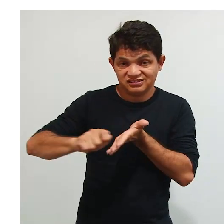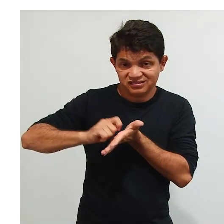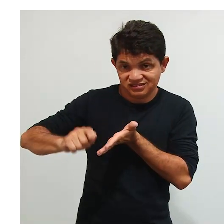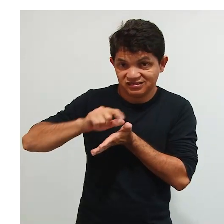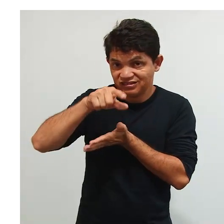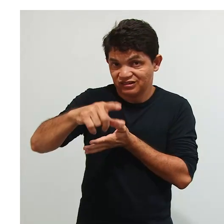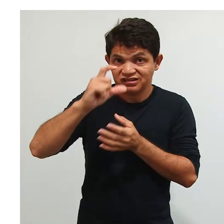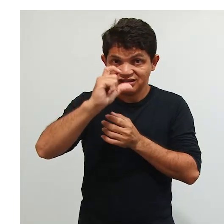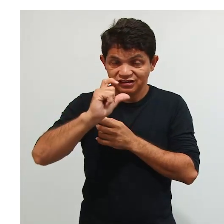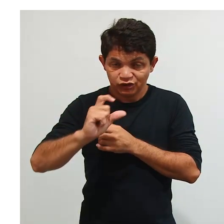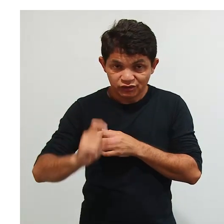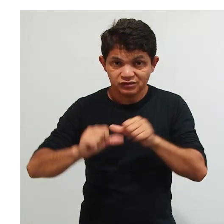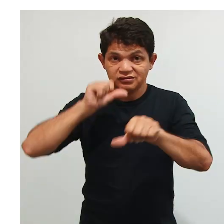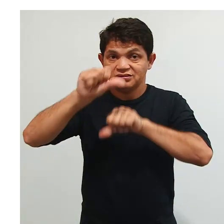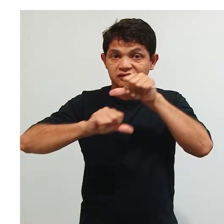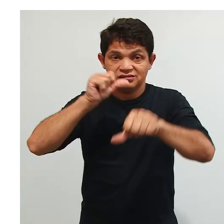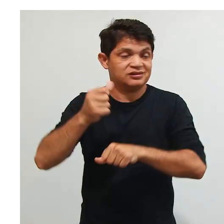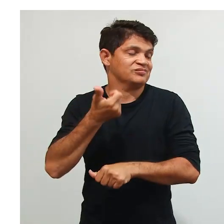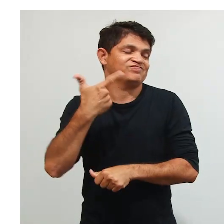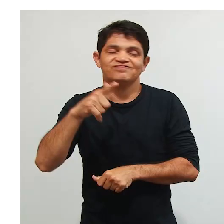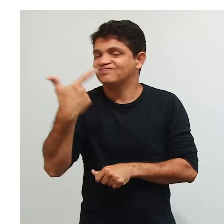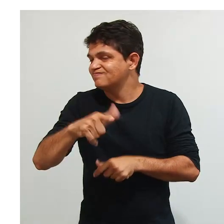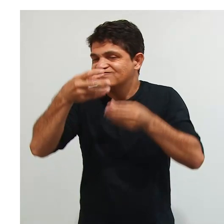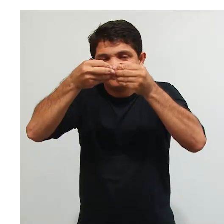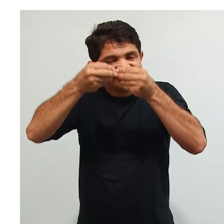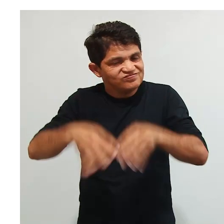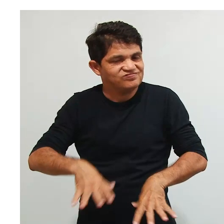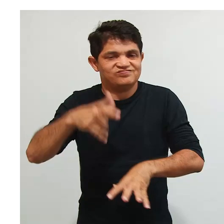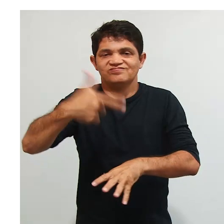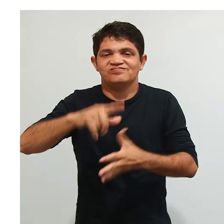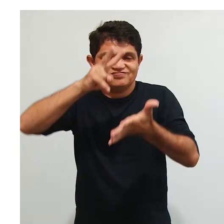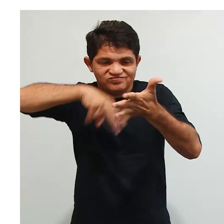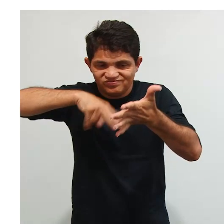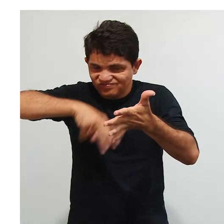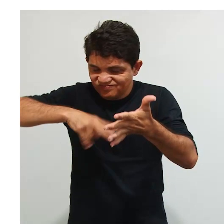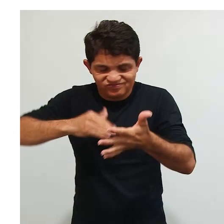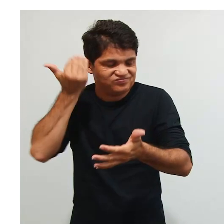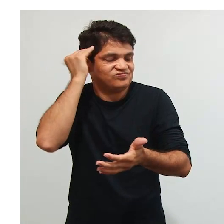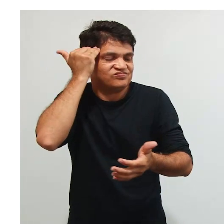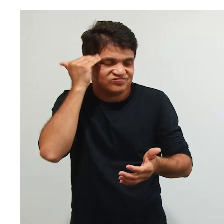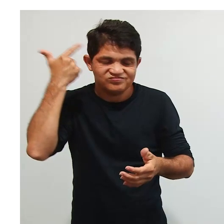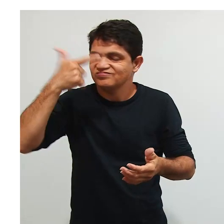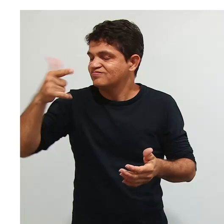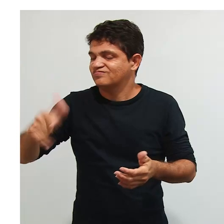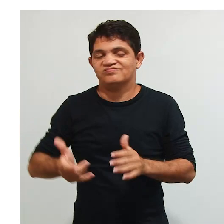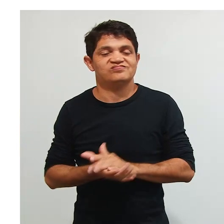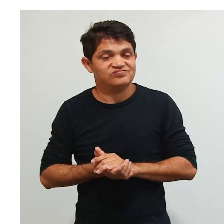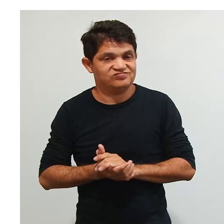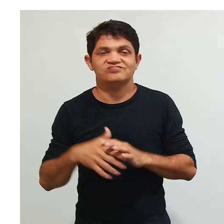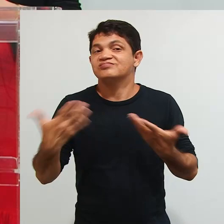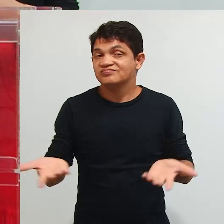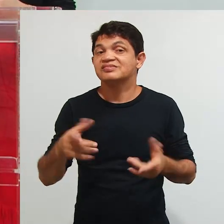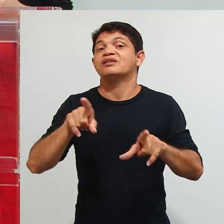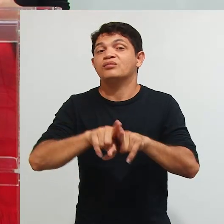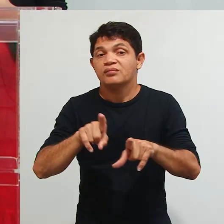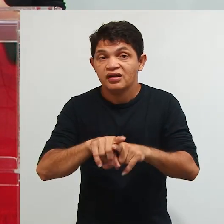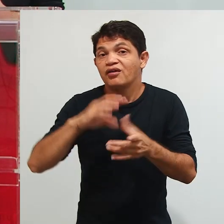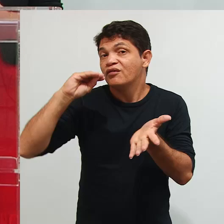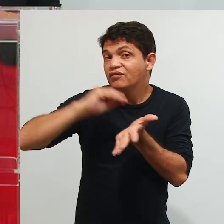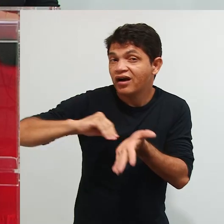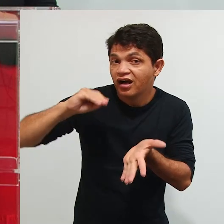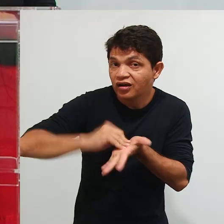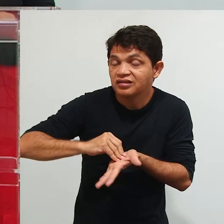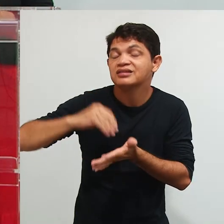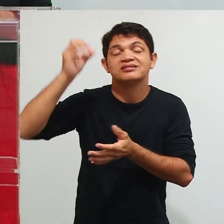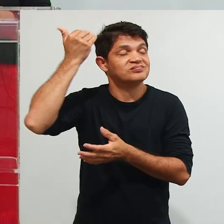o indivíduo que está dentro desse transtorno, ele não tem prejuízo na leitura e na compreensão. Ele consegue fazer a